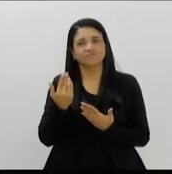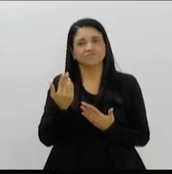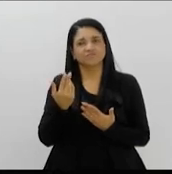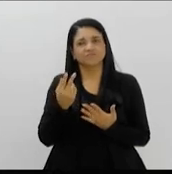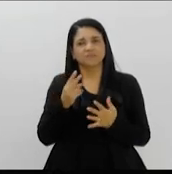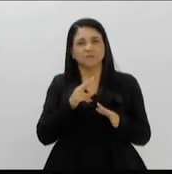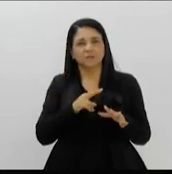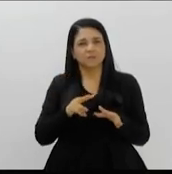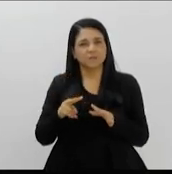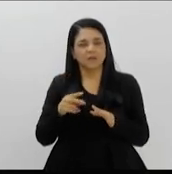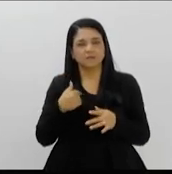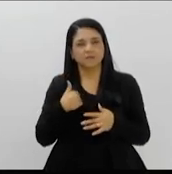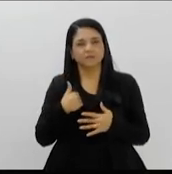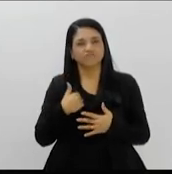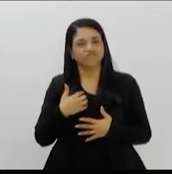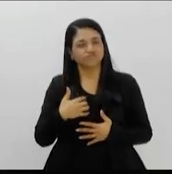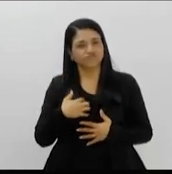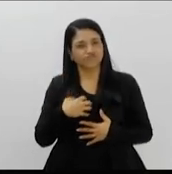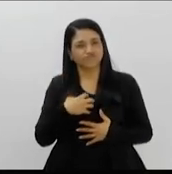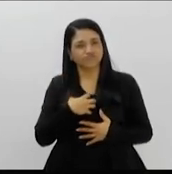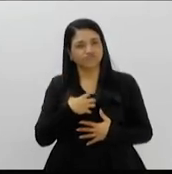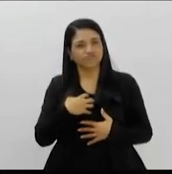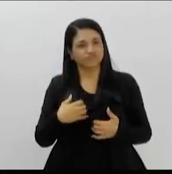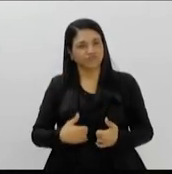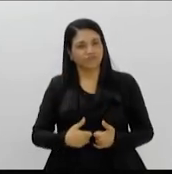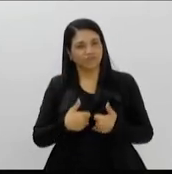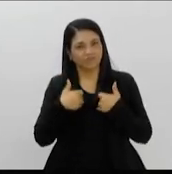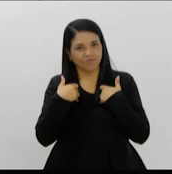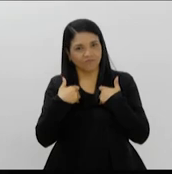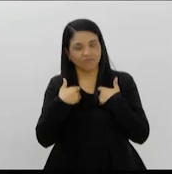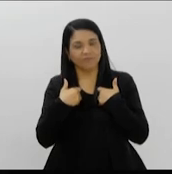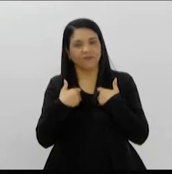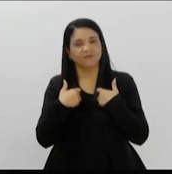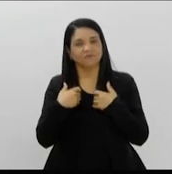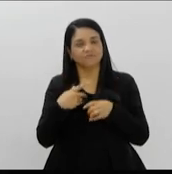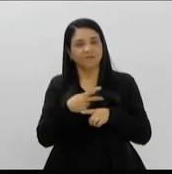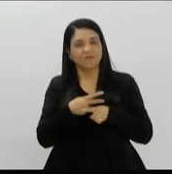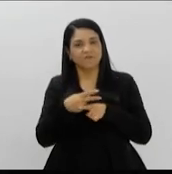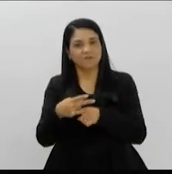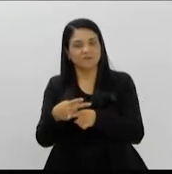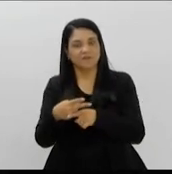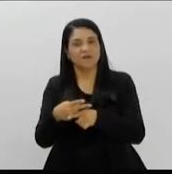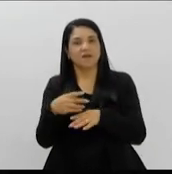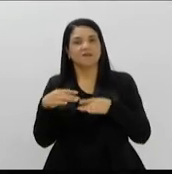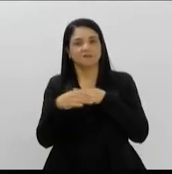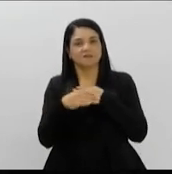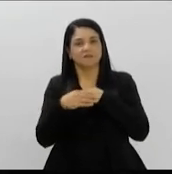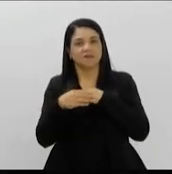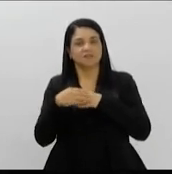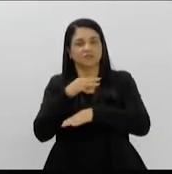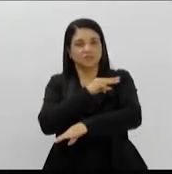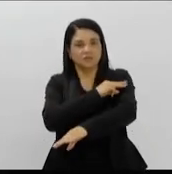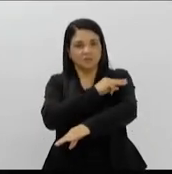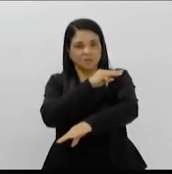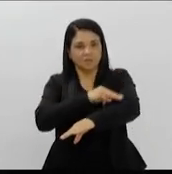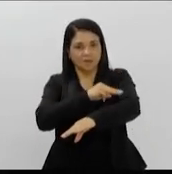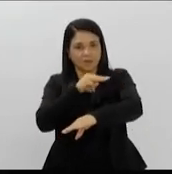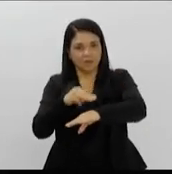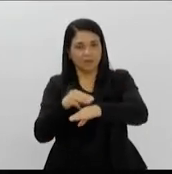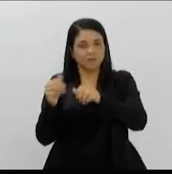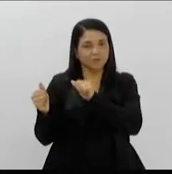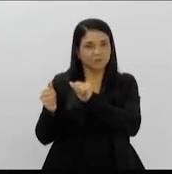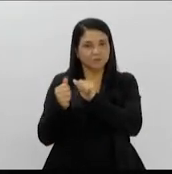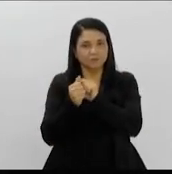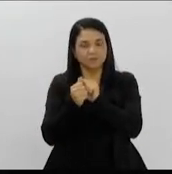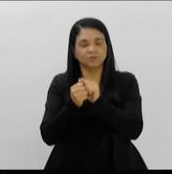tive a honra de ir à cidade de Macaé caminhar ao lado do meu candidato a vereador,